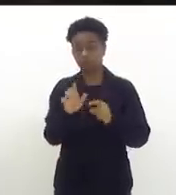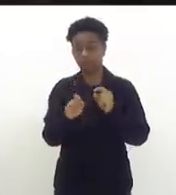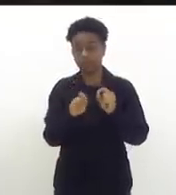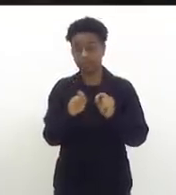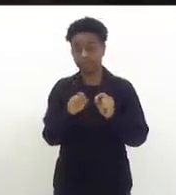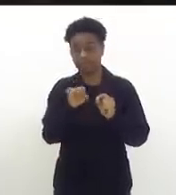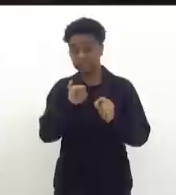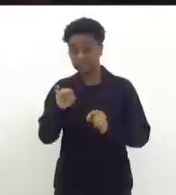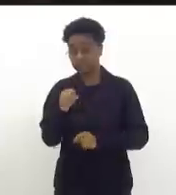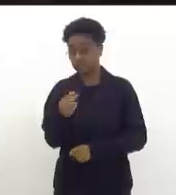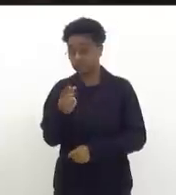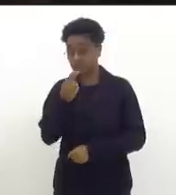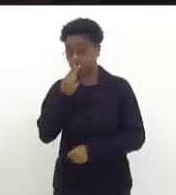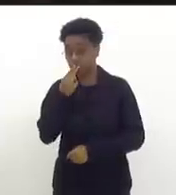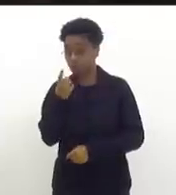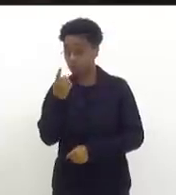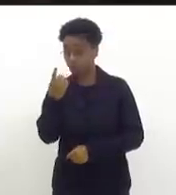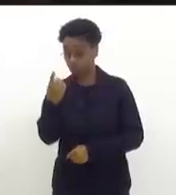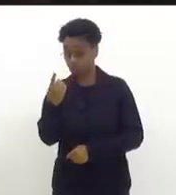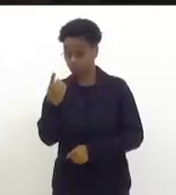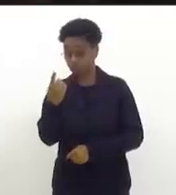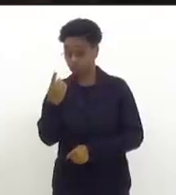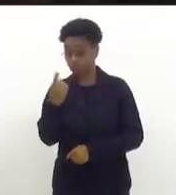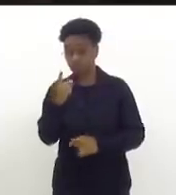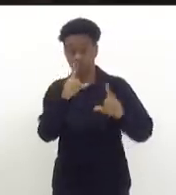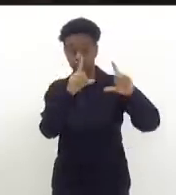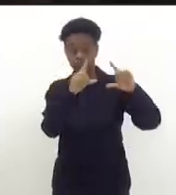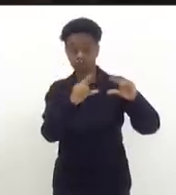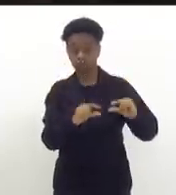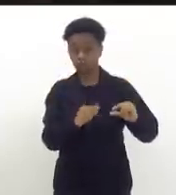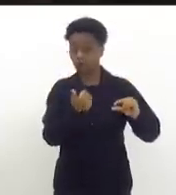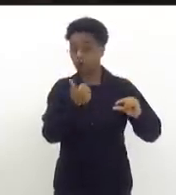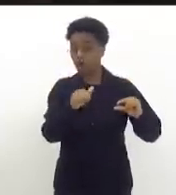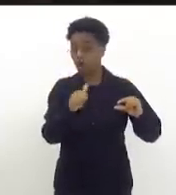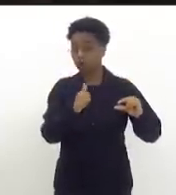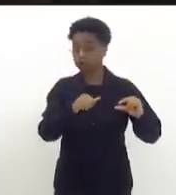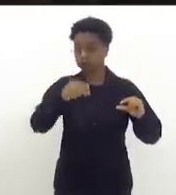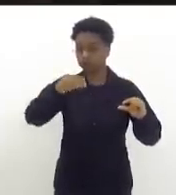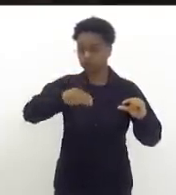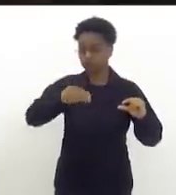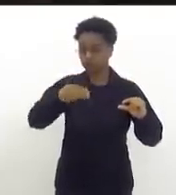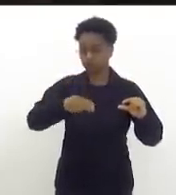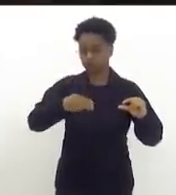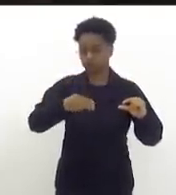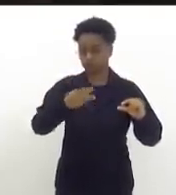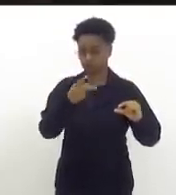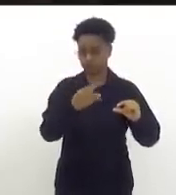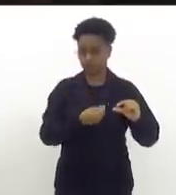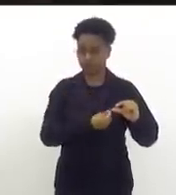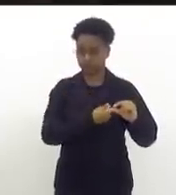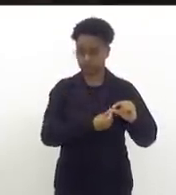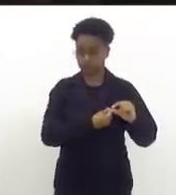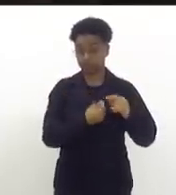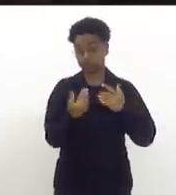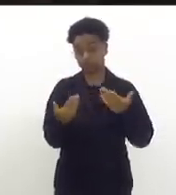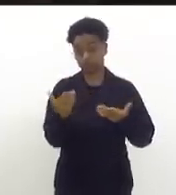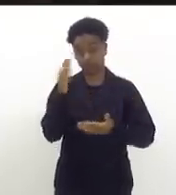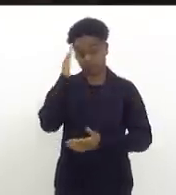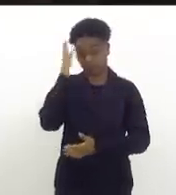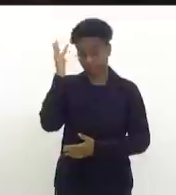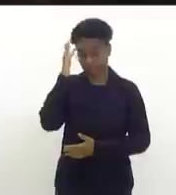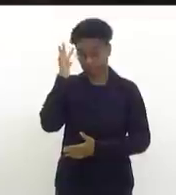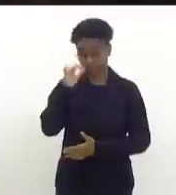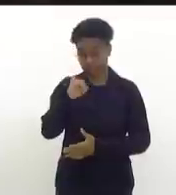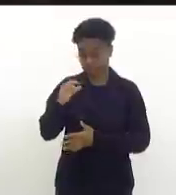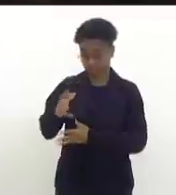fumado diminui 11 minutos de sua vida imagine fazer